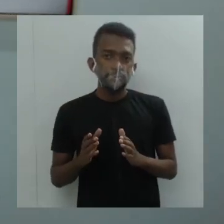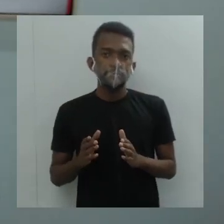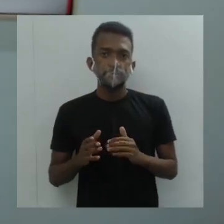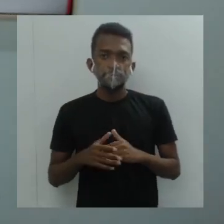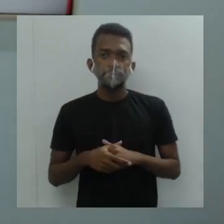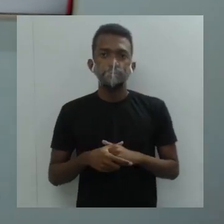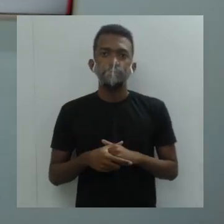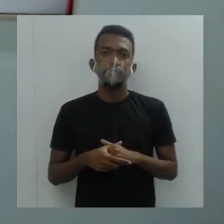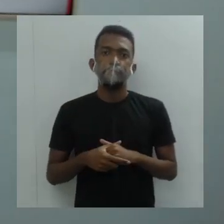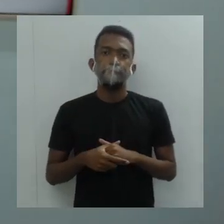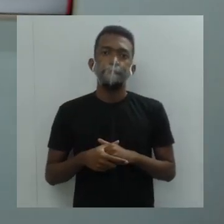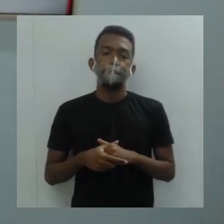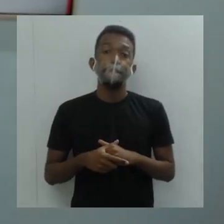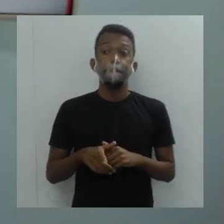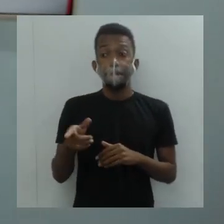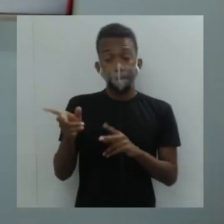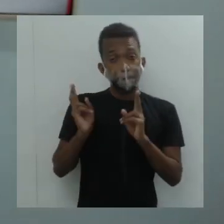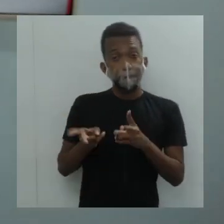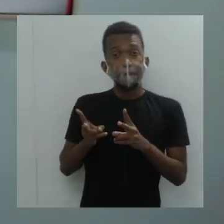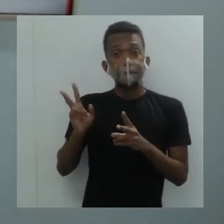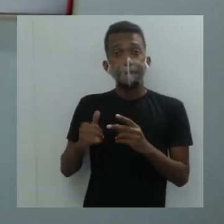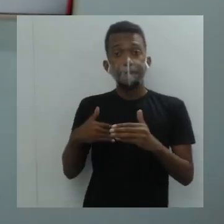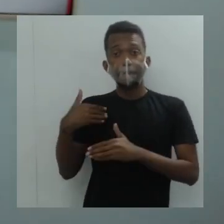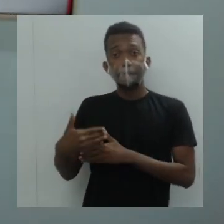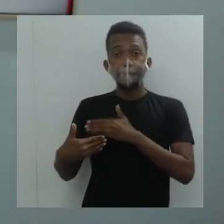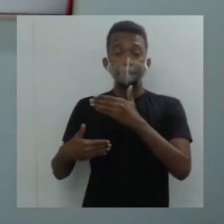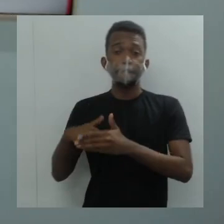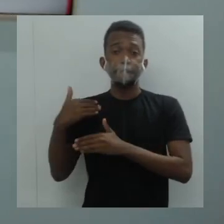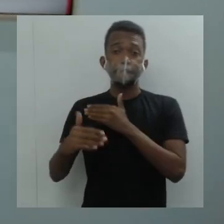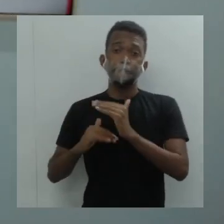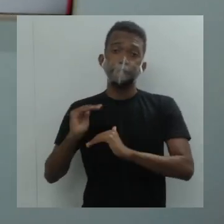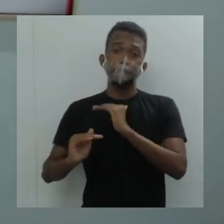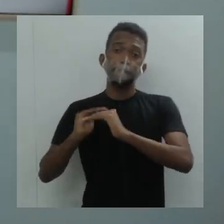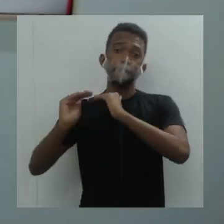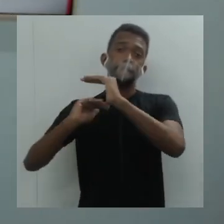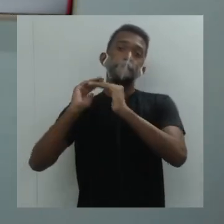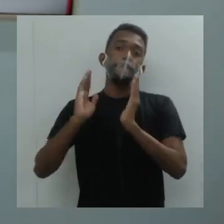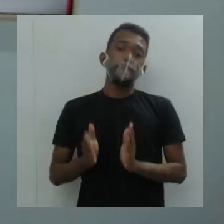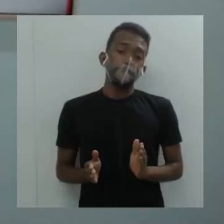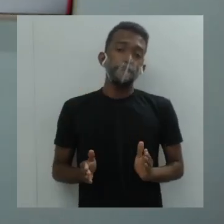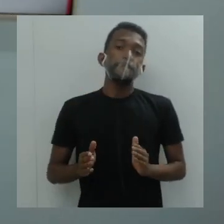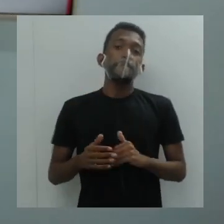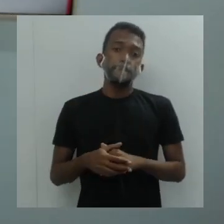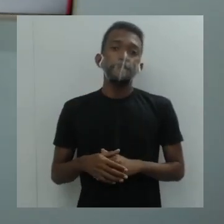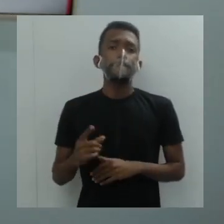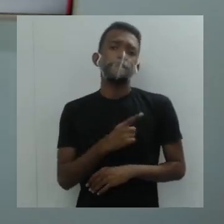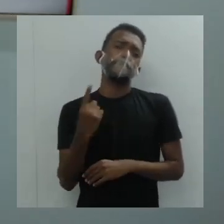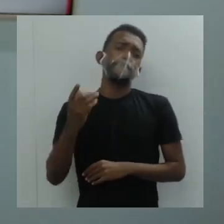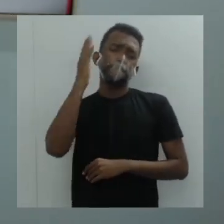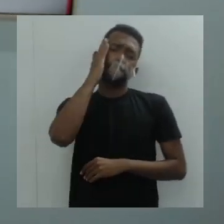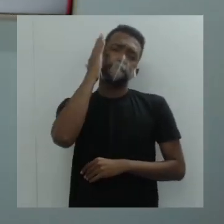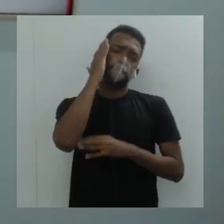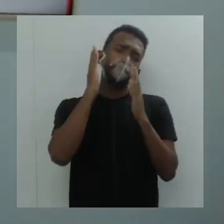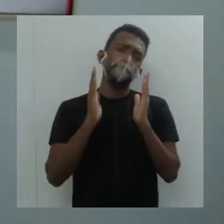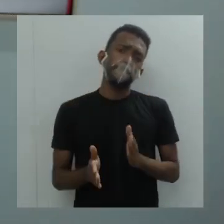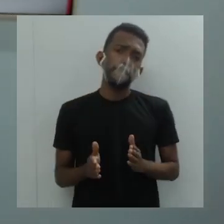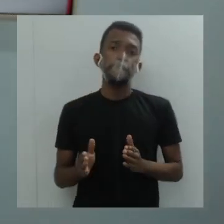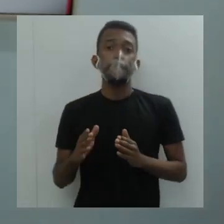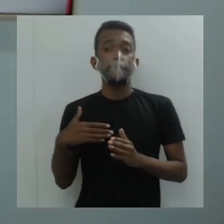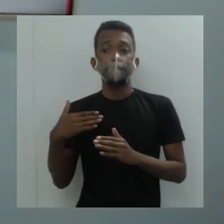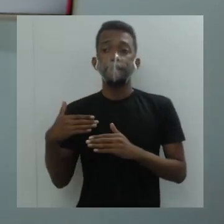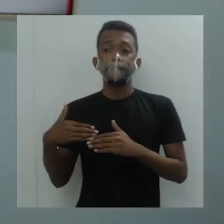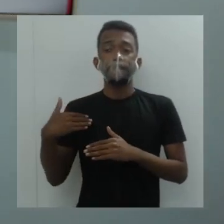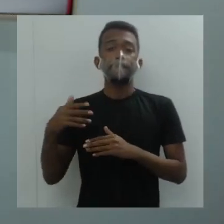E isso sempre vai caminhar com o desenvolvimento. E a gente sabe que depois, com a